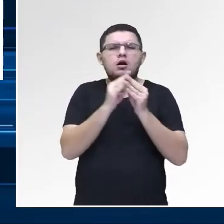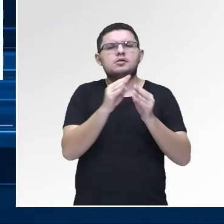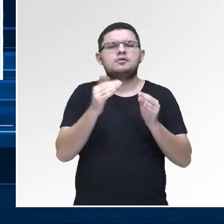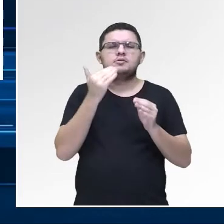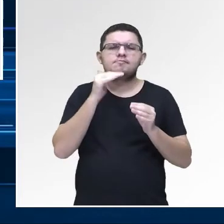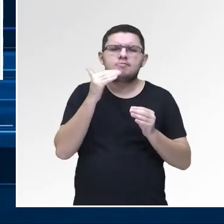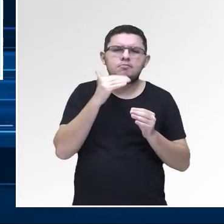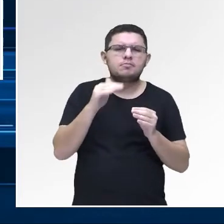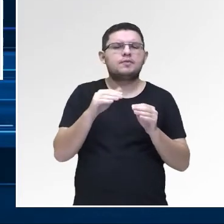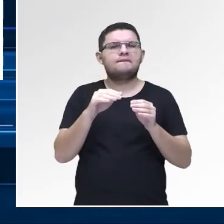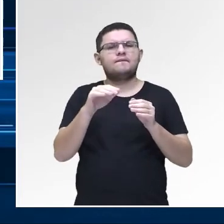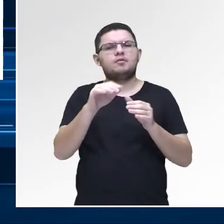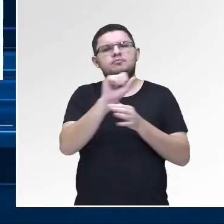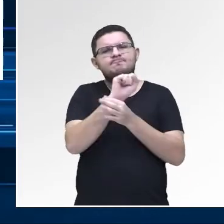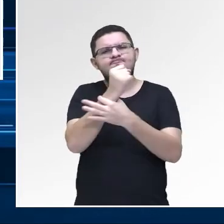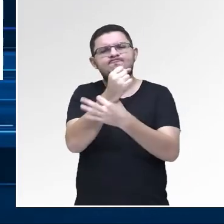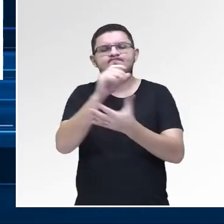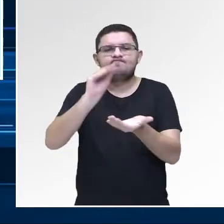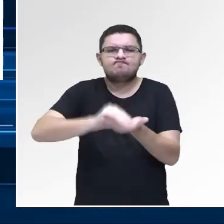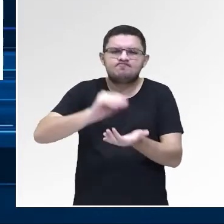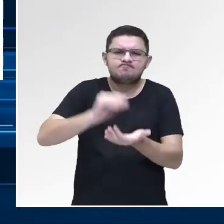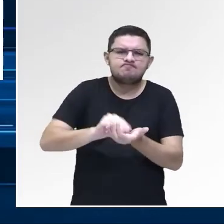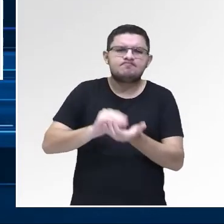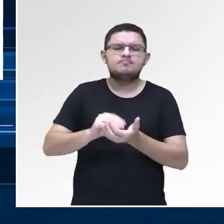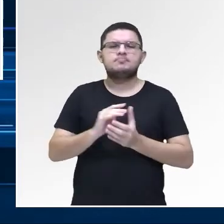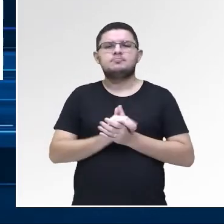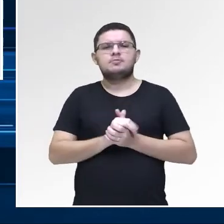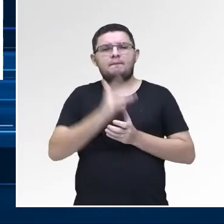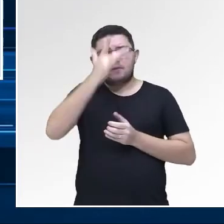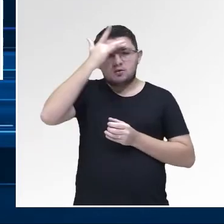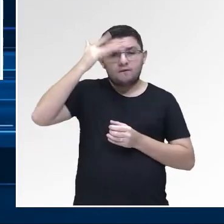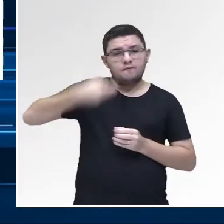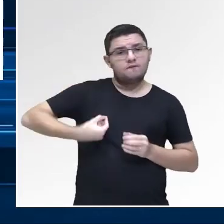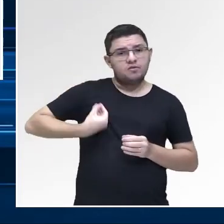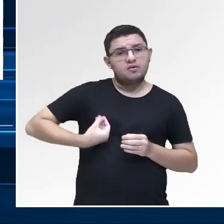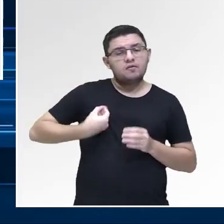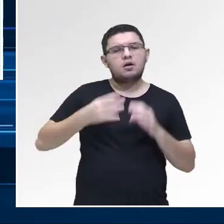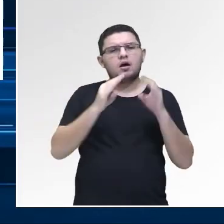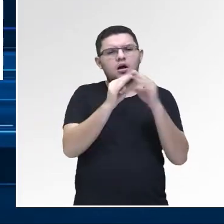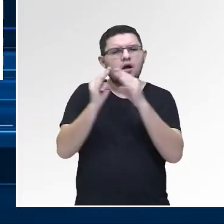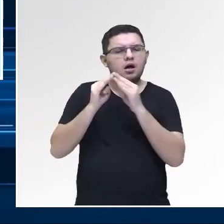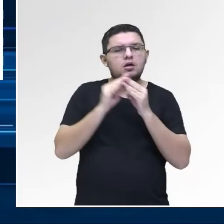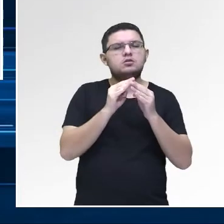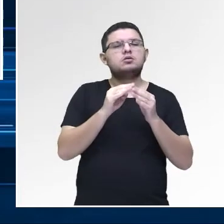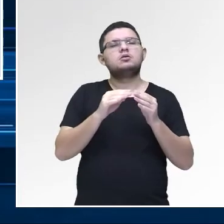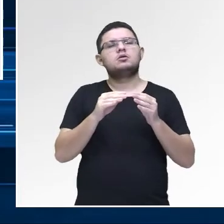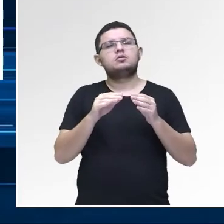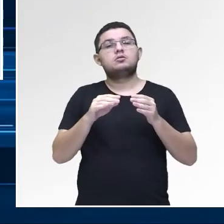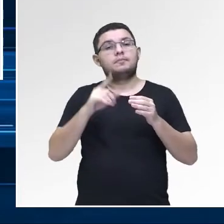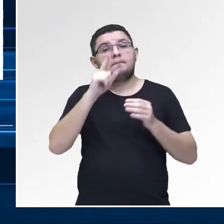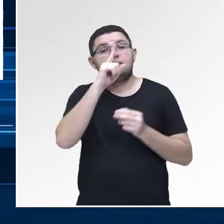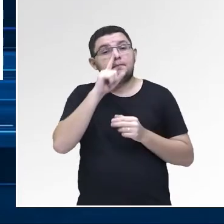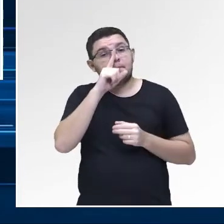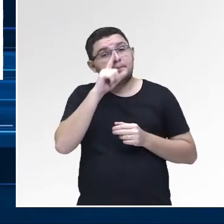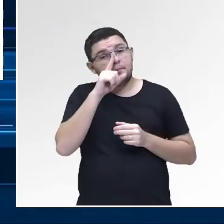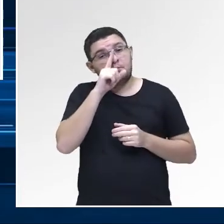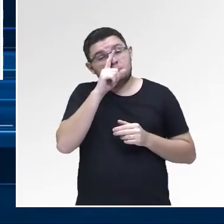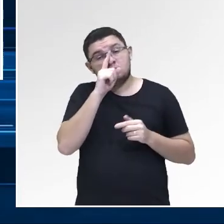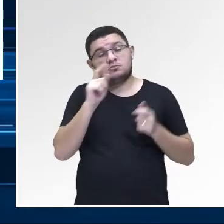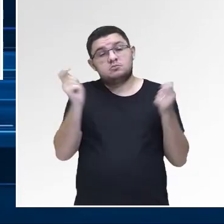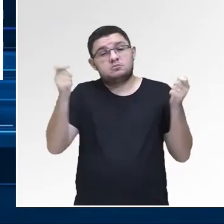falta segurança, né? As pessoas que vivem nessas habitações ainda estão à mercê do